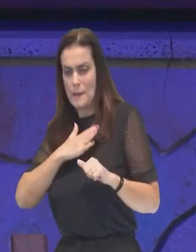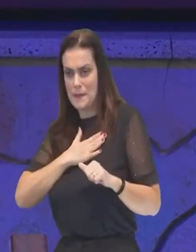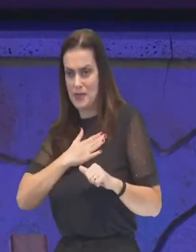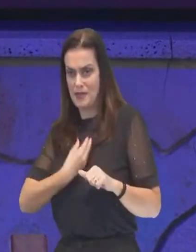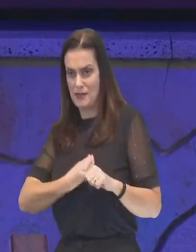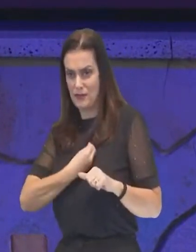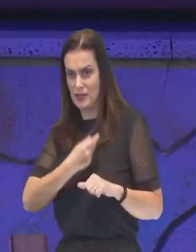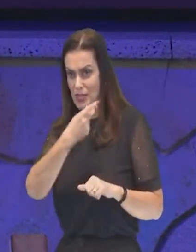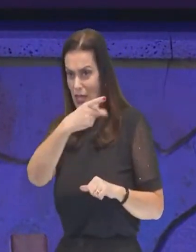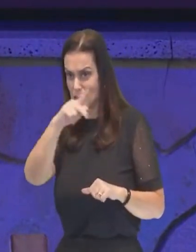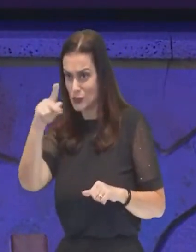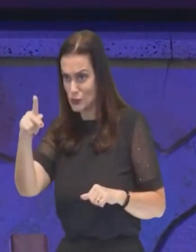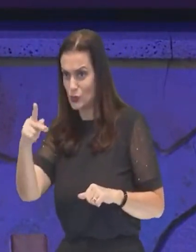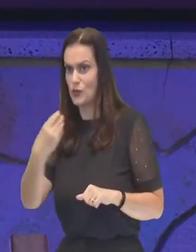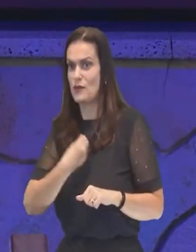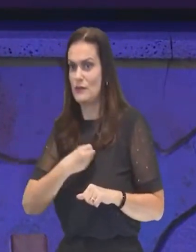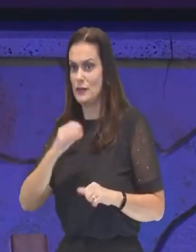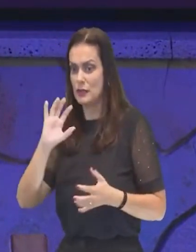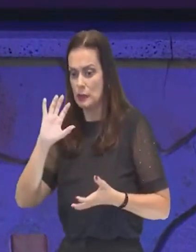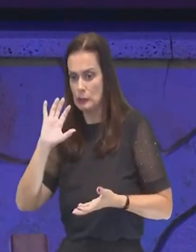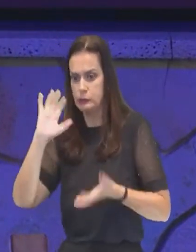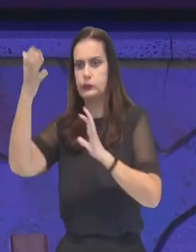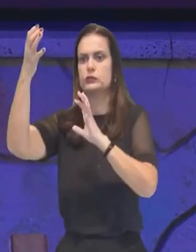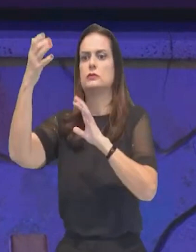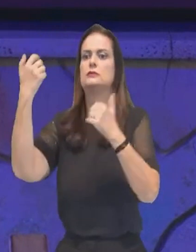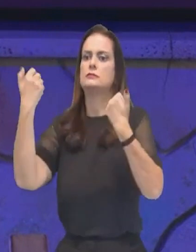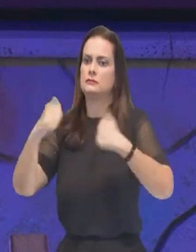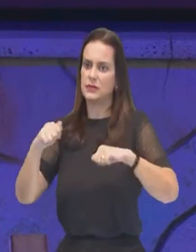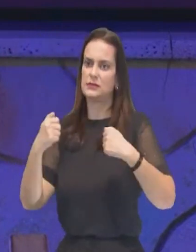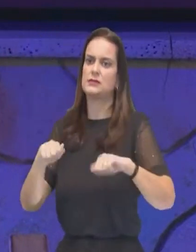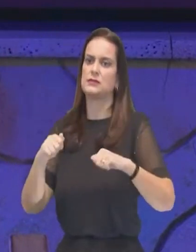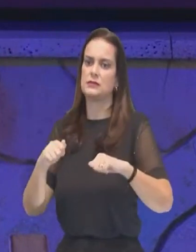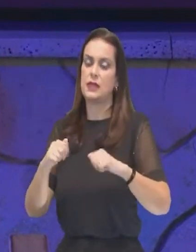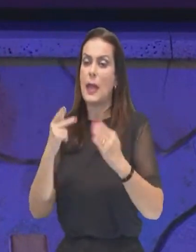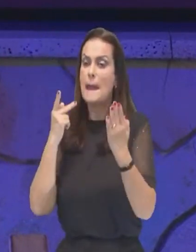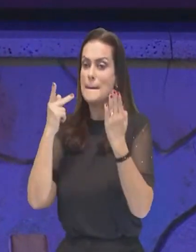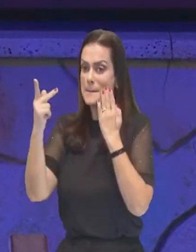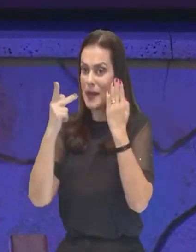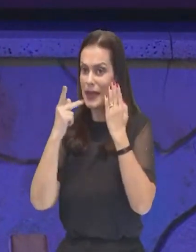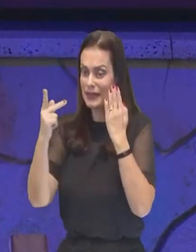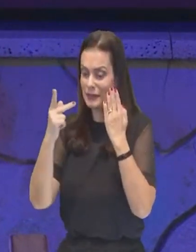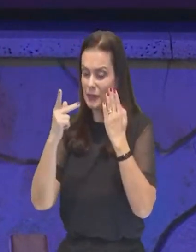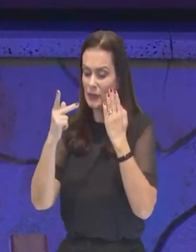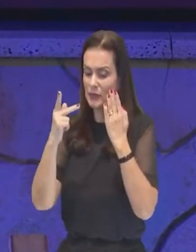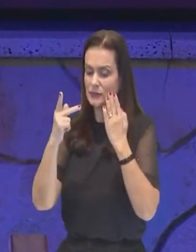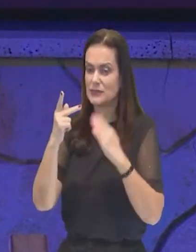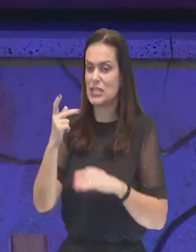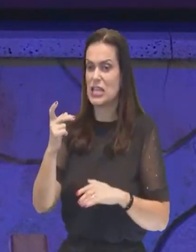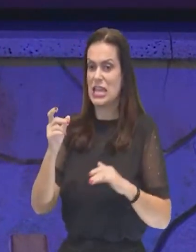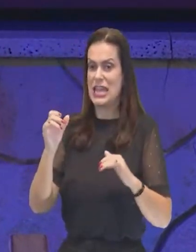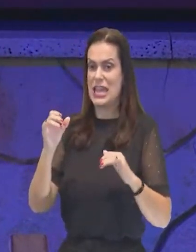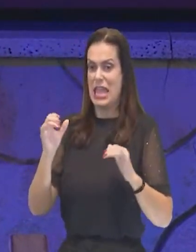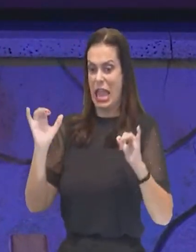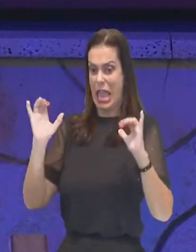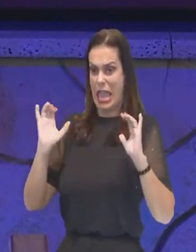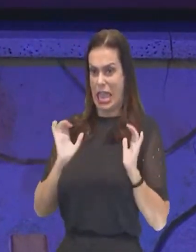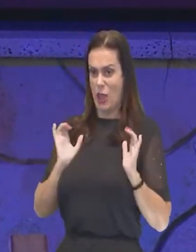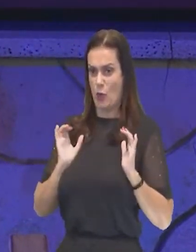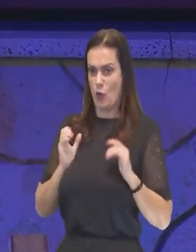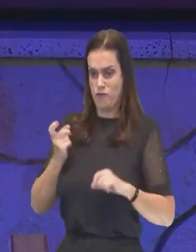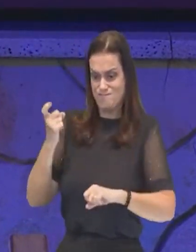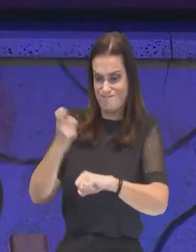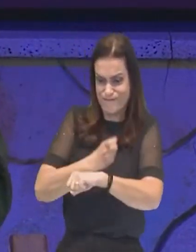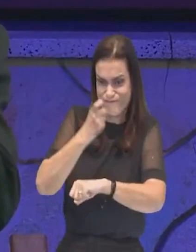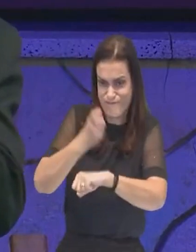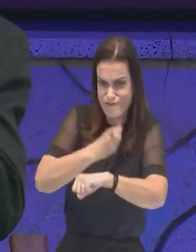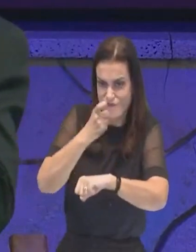vida, mudança, querido. Mudança. Essa parábola do rico insensato é algo muito sério. A gente não pode apenas ouvir